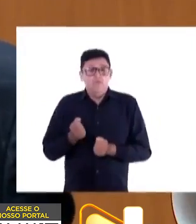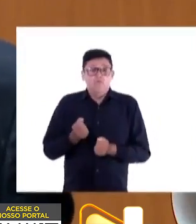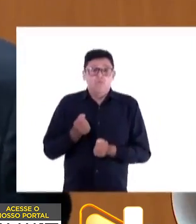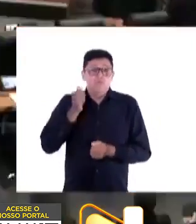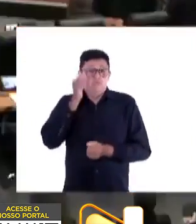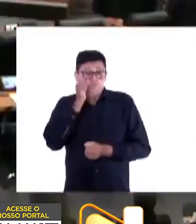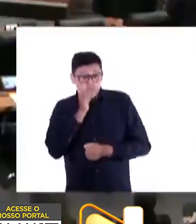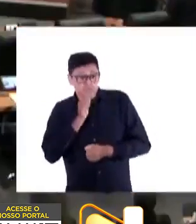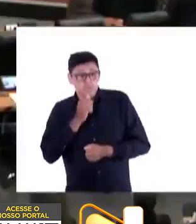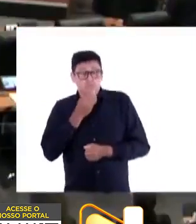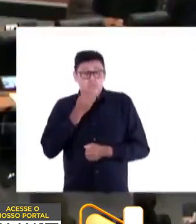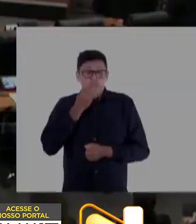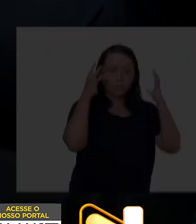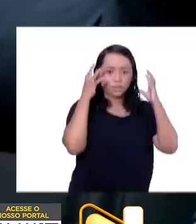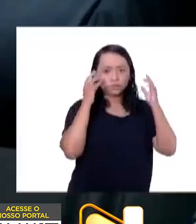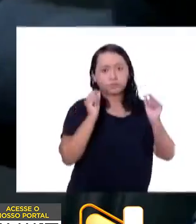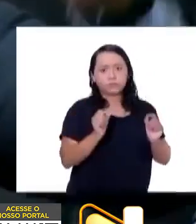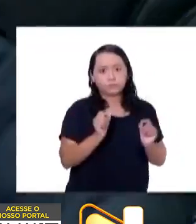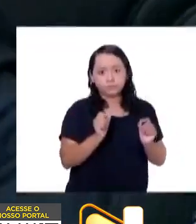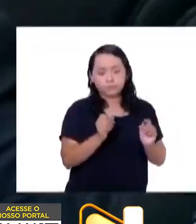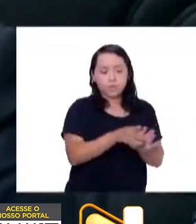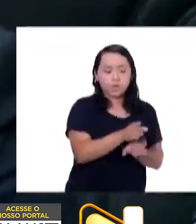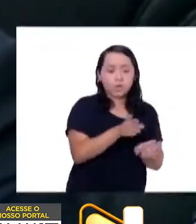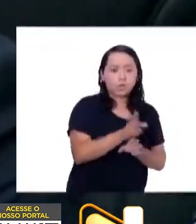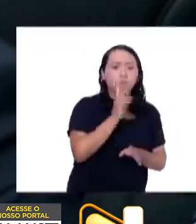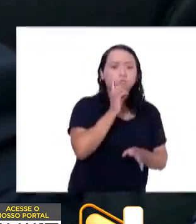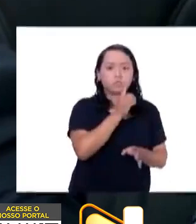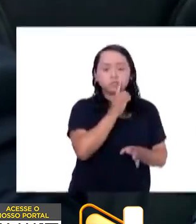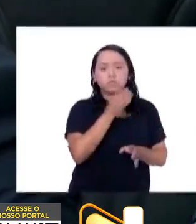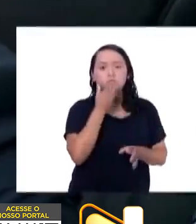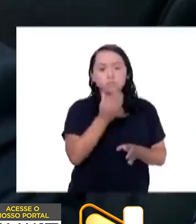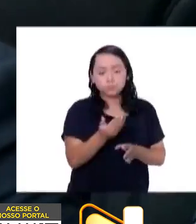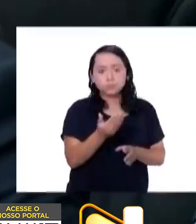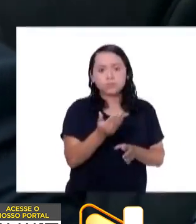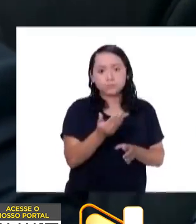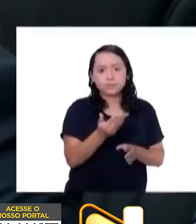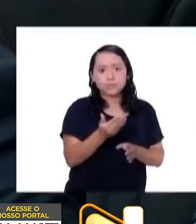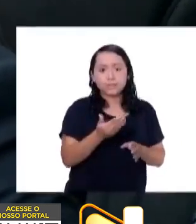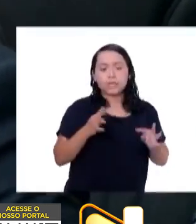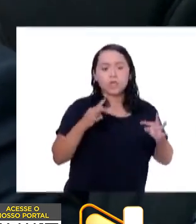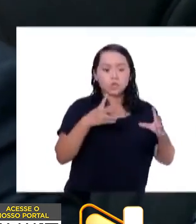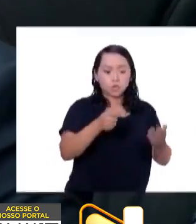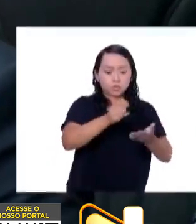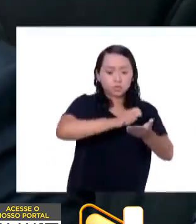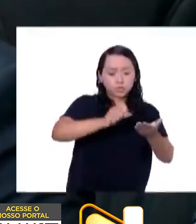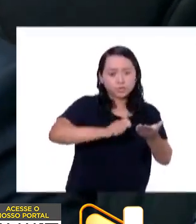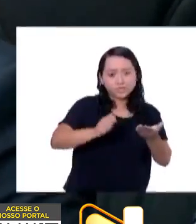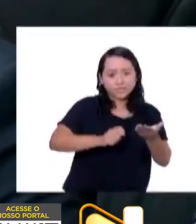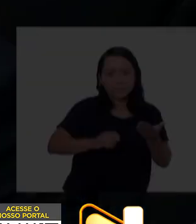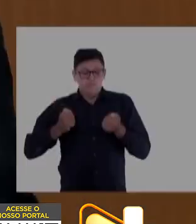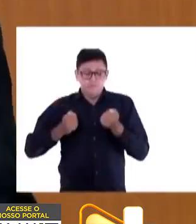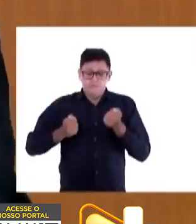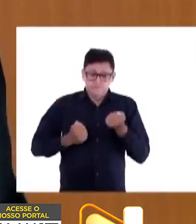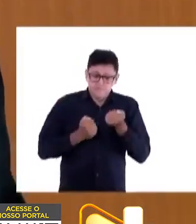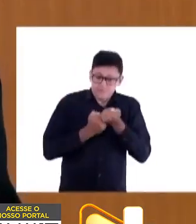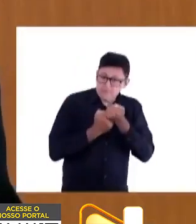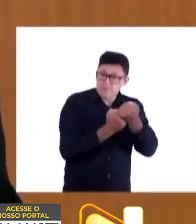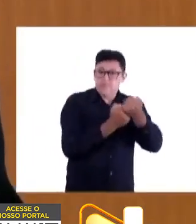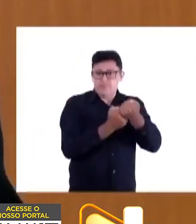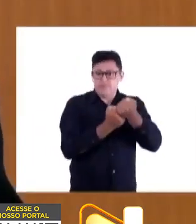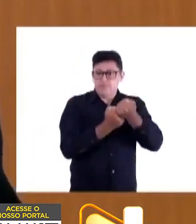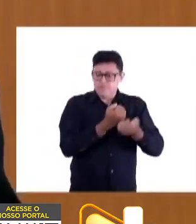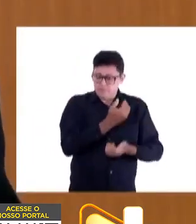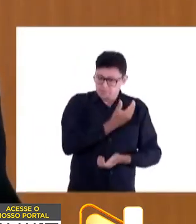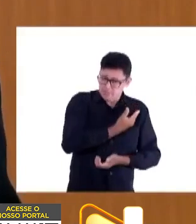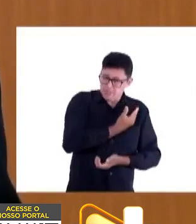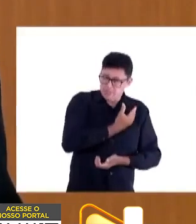o deputado Jorge Everton criticar o governador de Roraima durante uma entrevista. Segundo Chagas, o deputado usou palavras